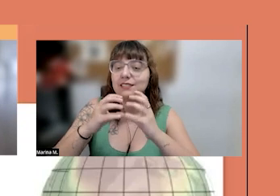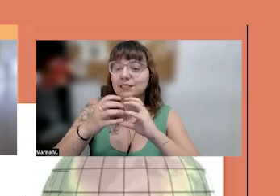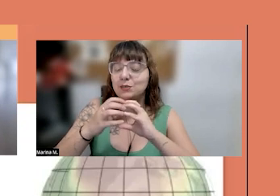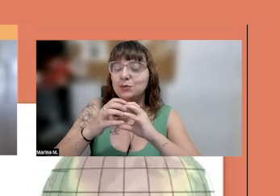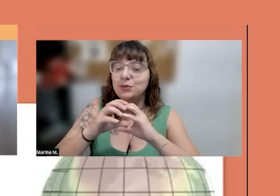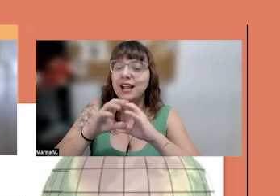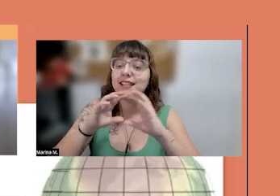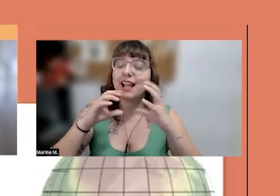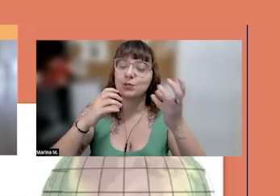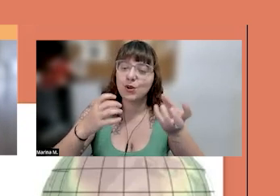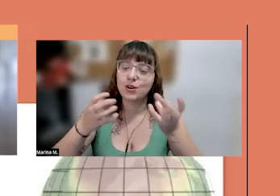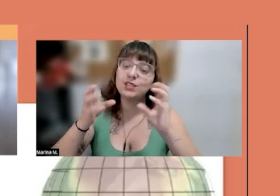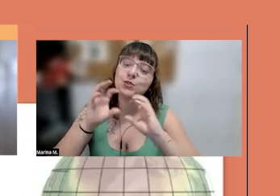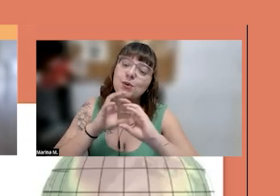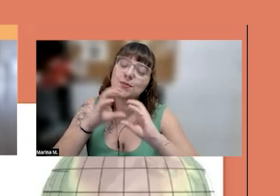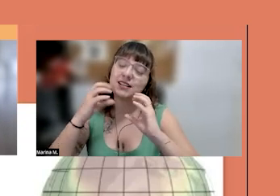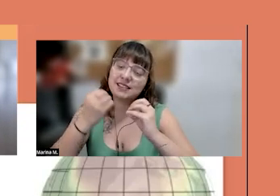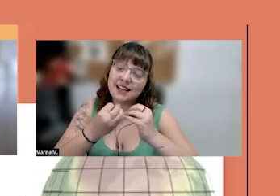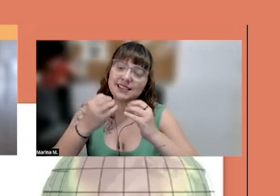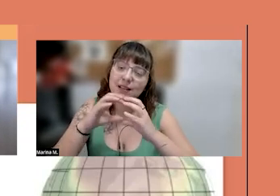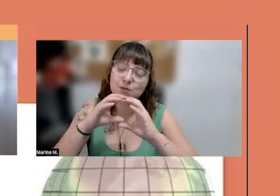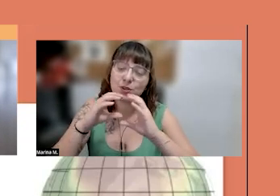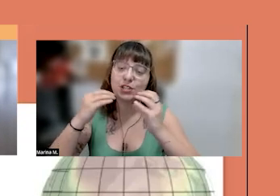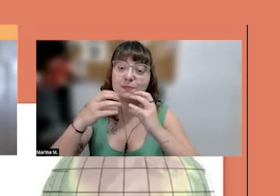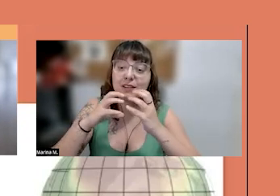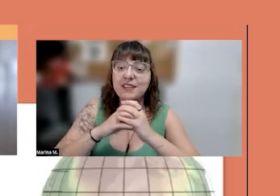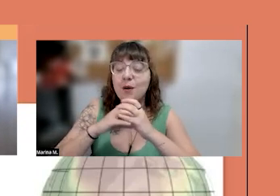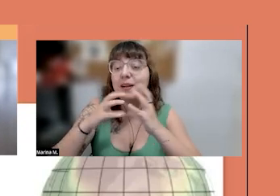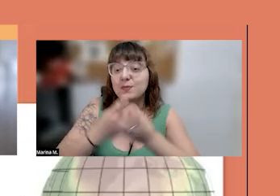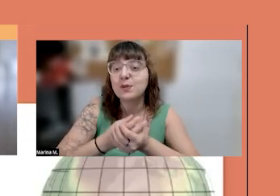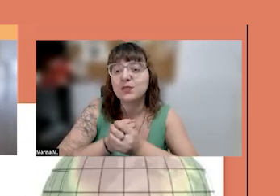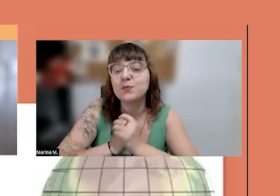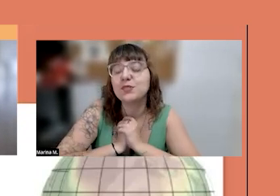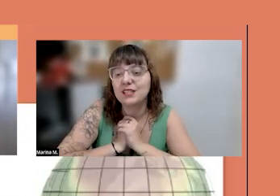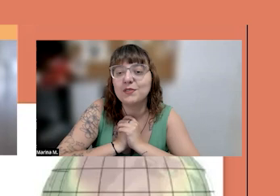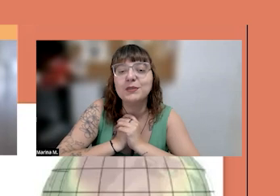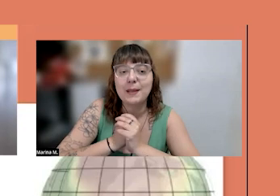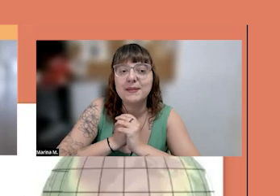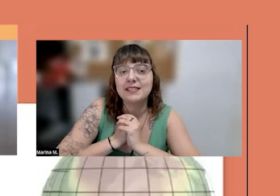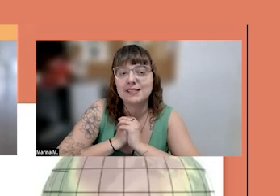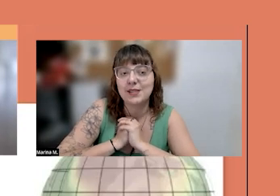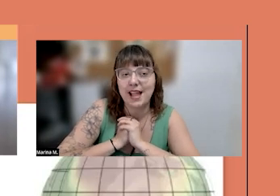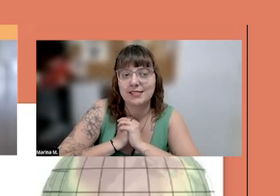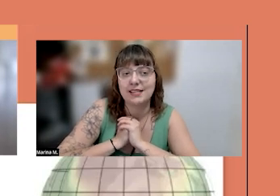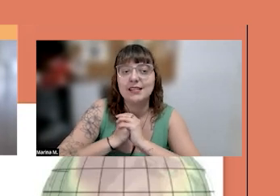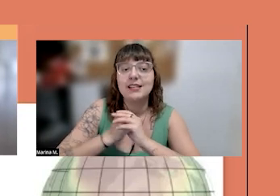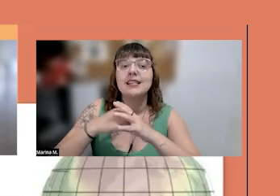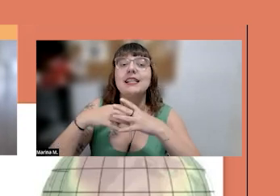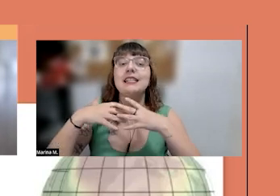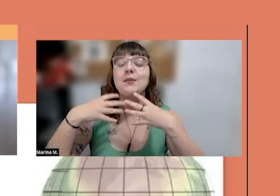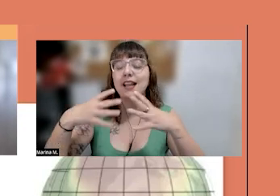junta a ideia do geoide com a ideia desse elipsoide para ficar o mais próximo possível da representação